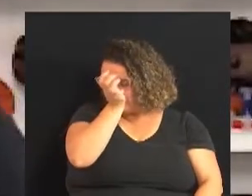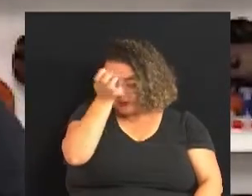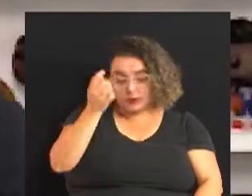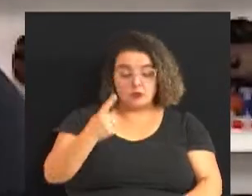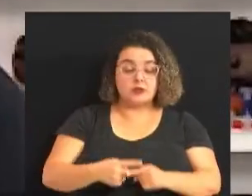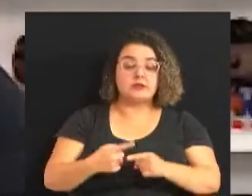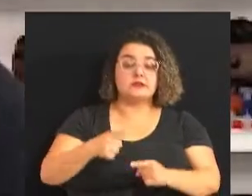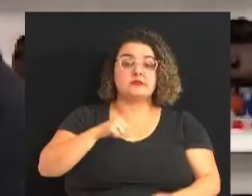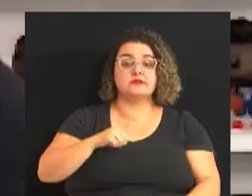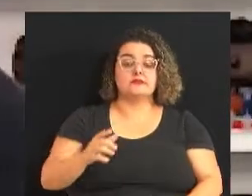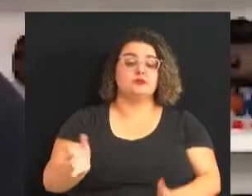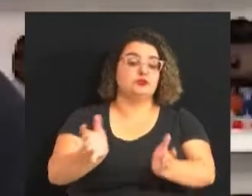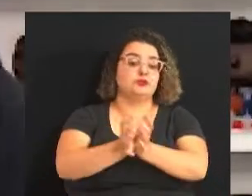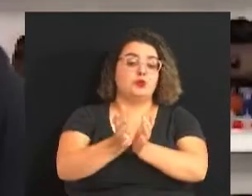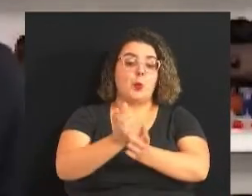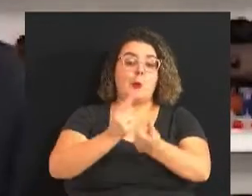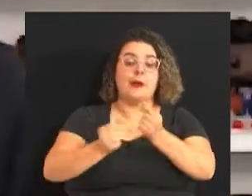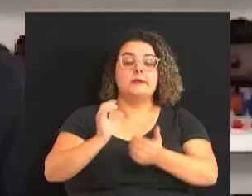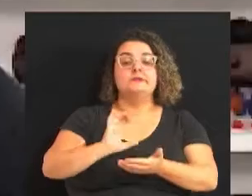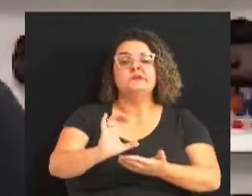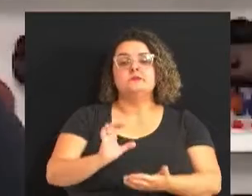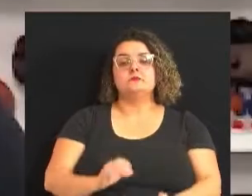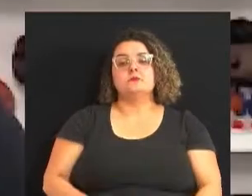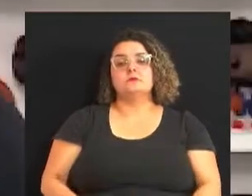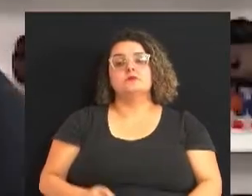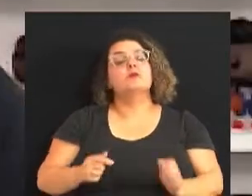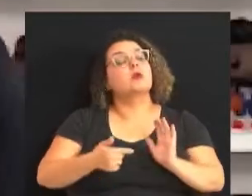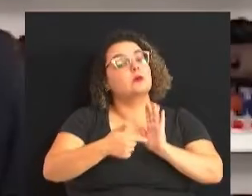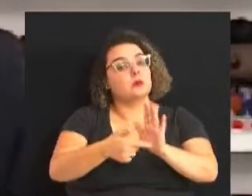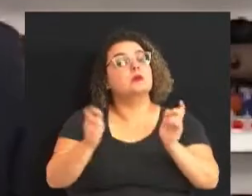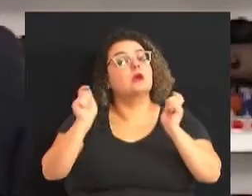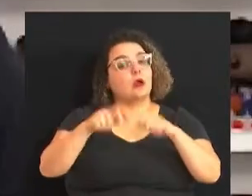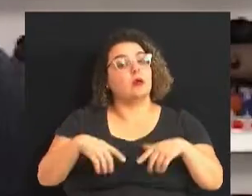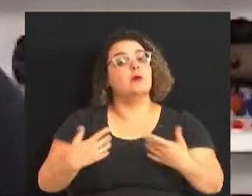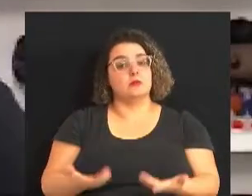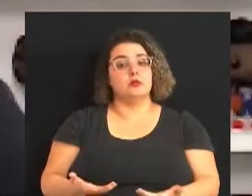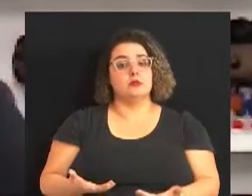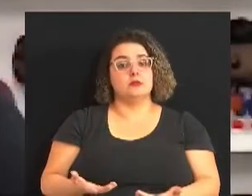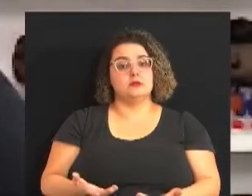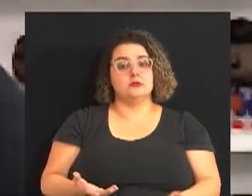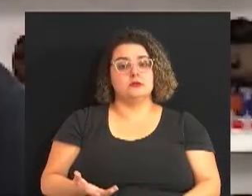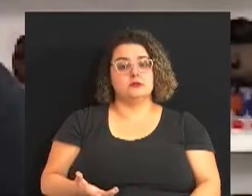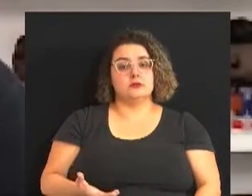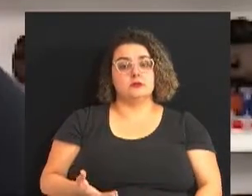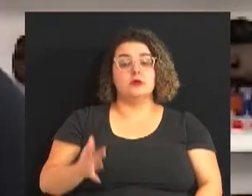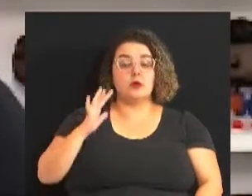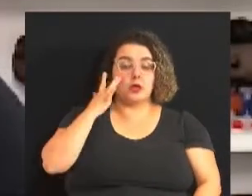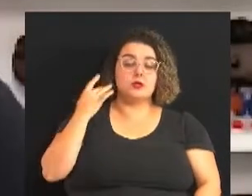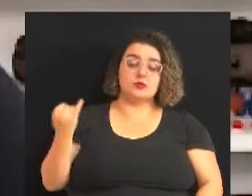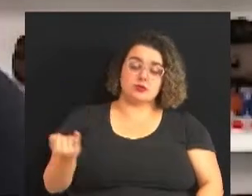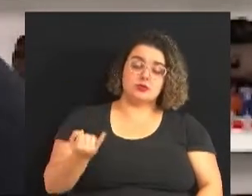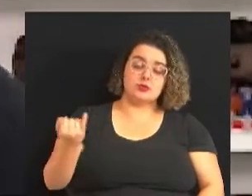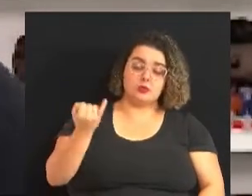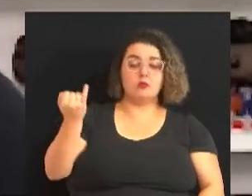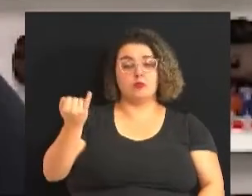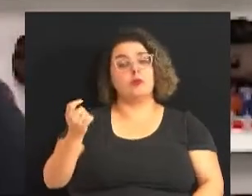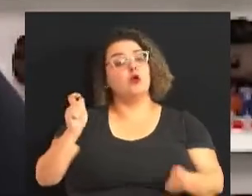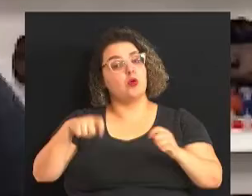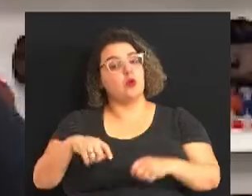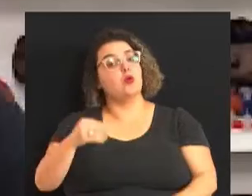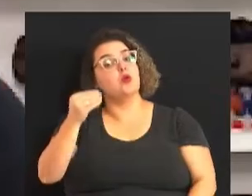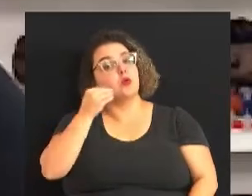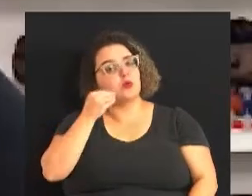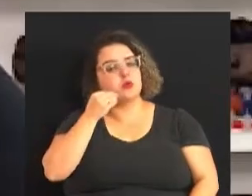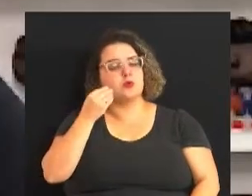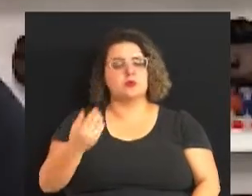investimento, ele mostrou também ser muito capacitado, e eu acho que valia a possibilidade, o teste de